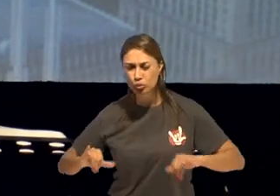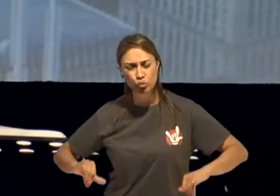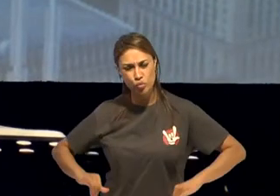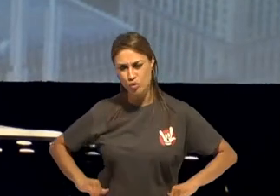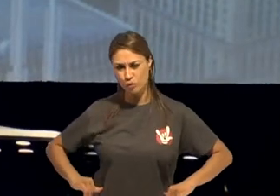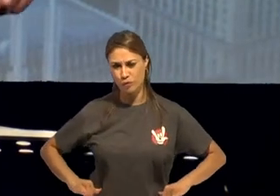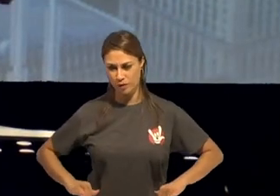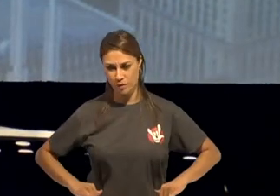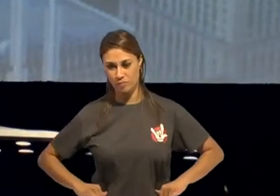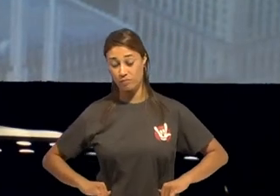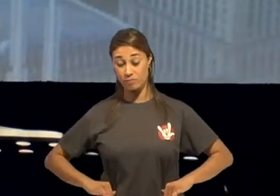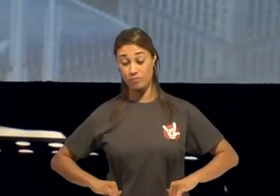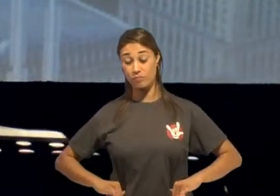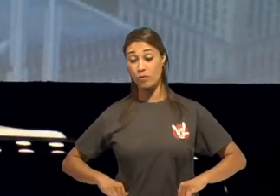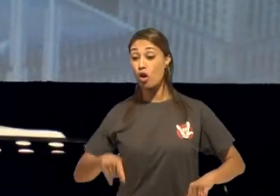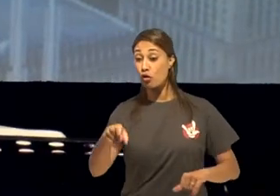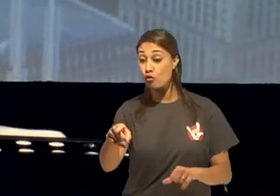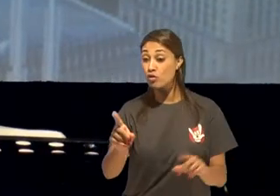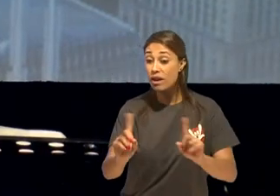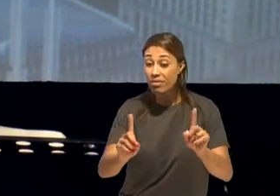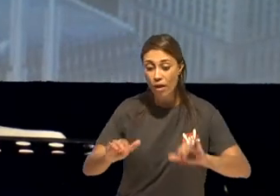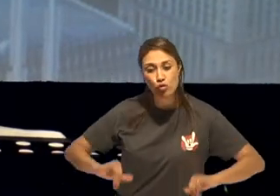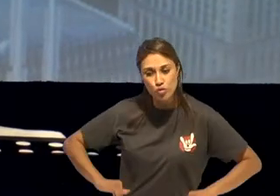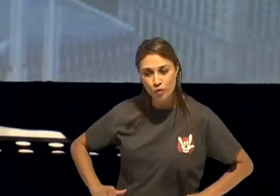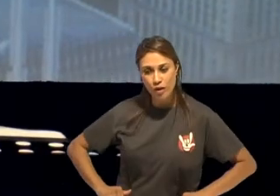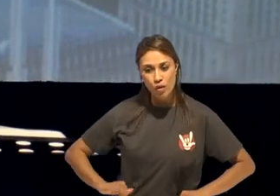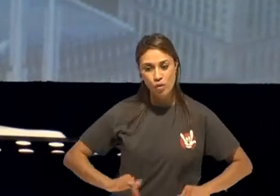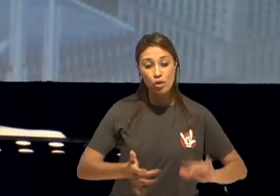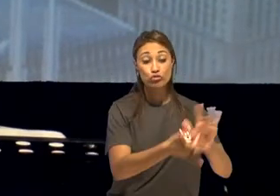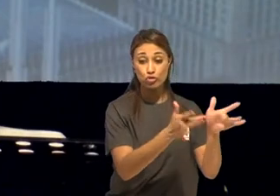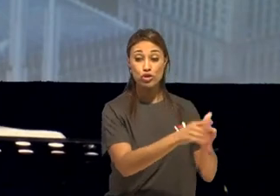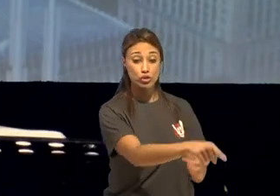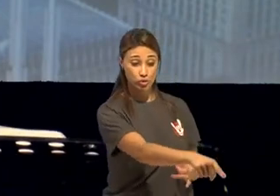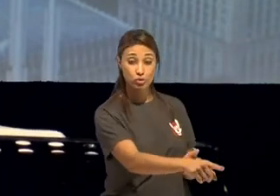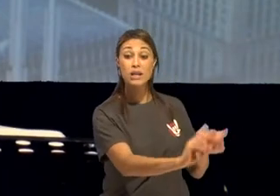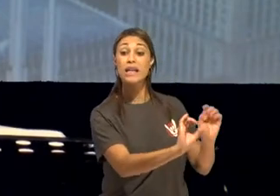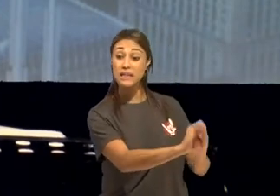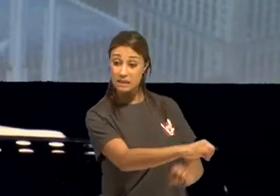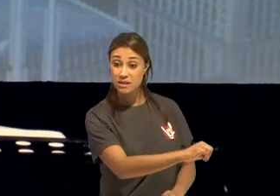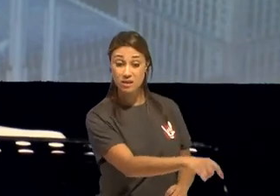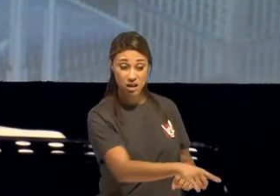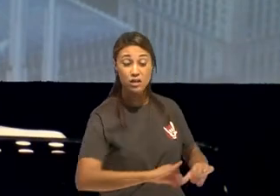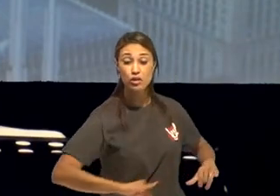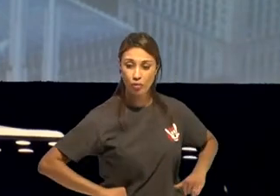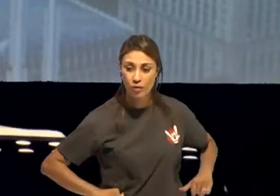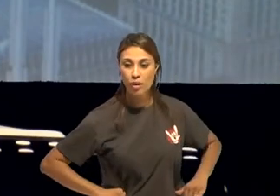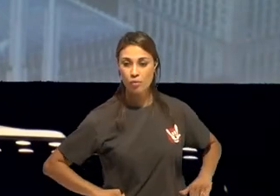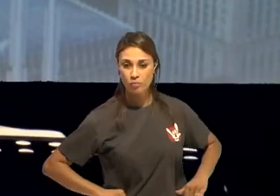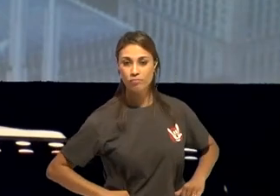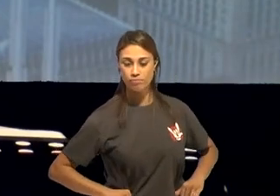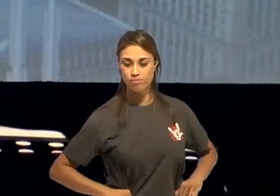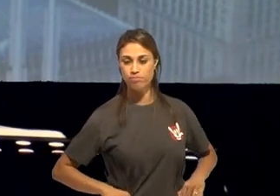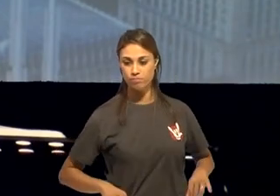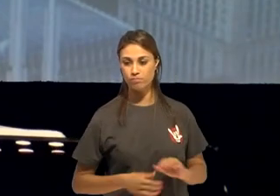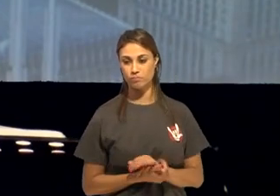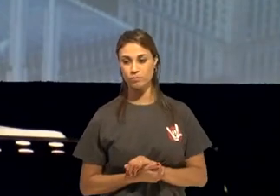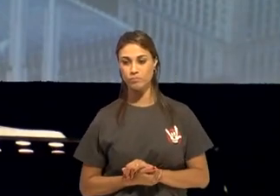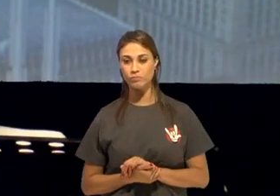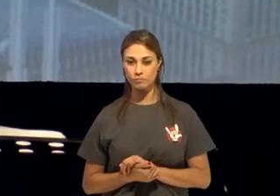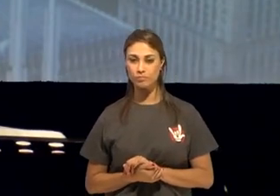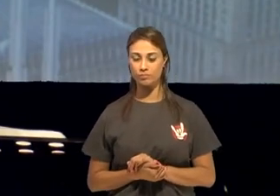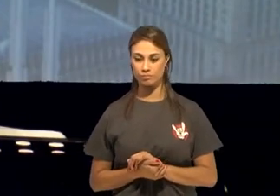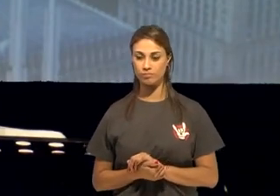sofreu tudo, Jesus tudo sofreu. E ele que está falando para você, quando alguém soprar no seu ouvido,